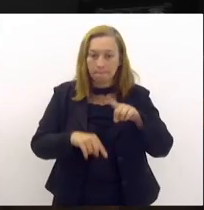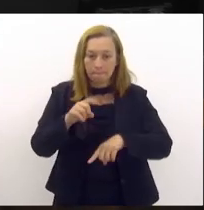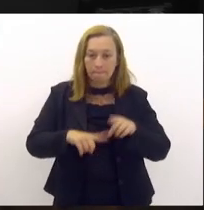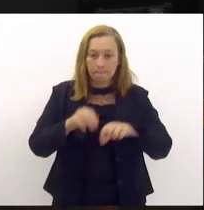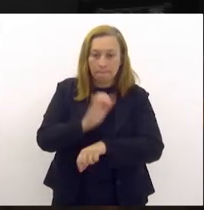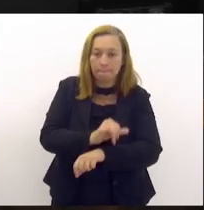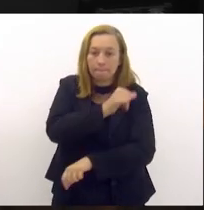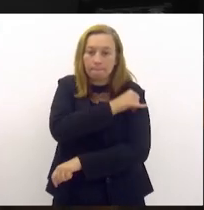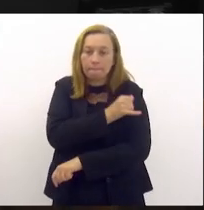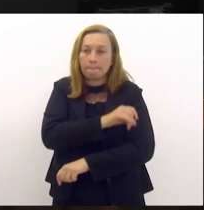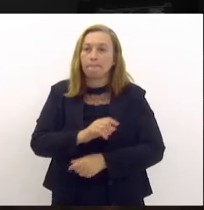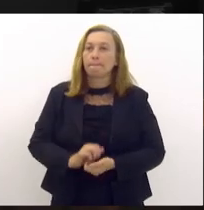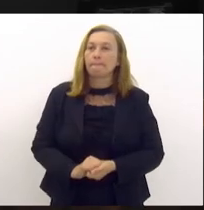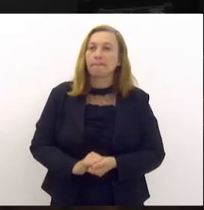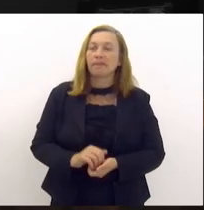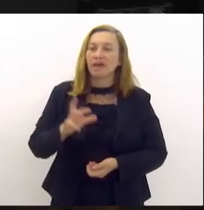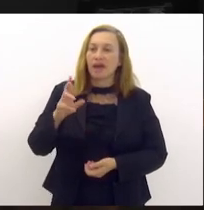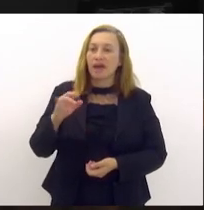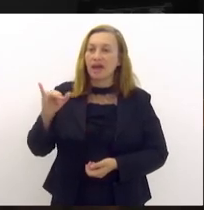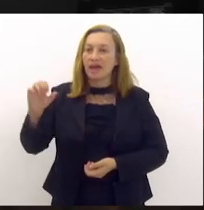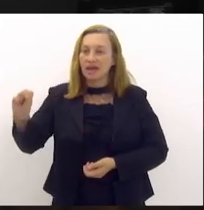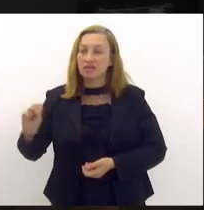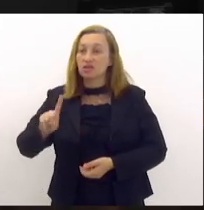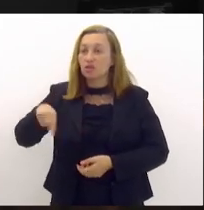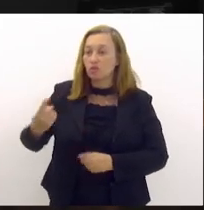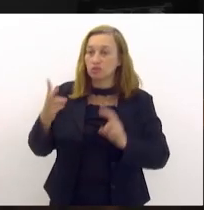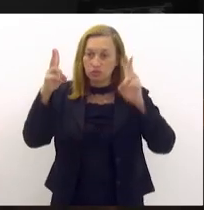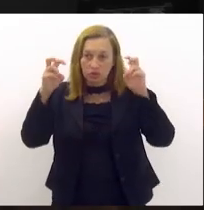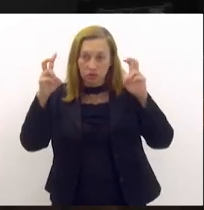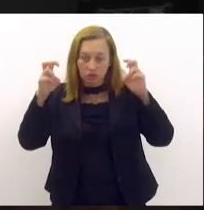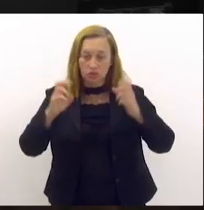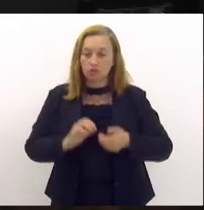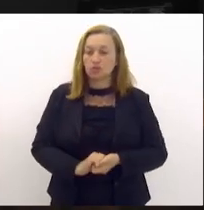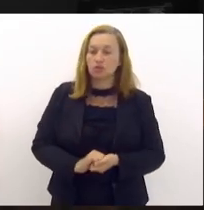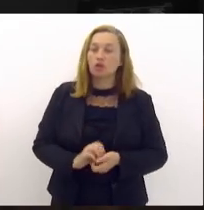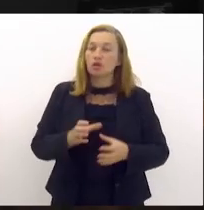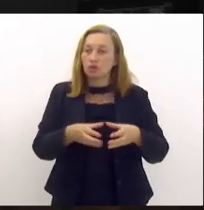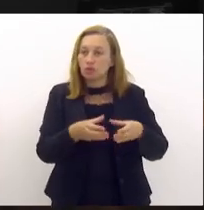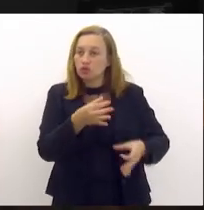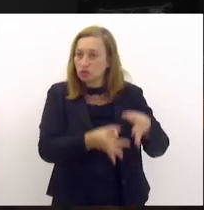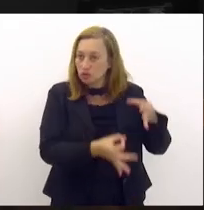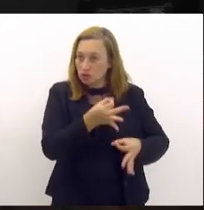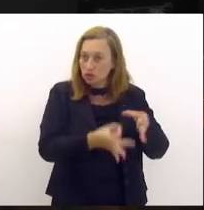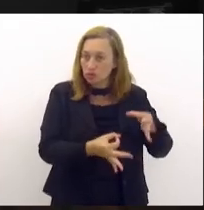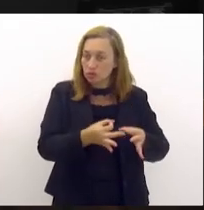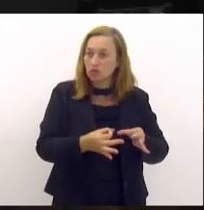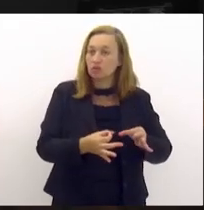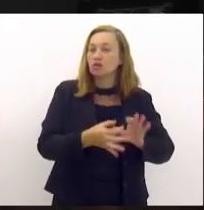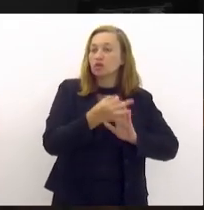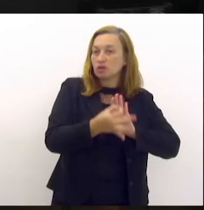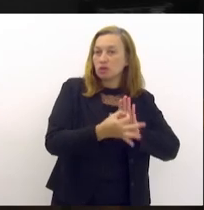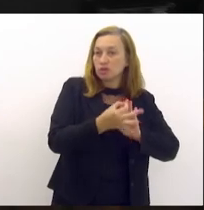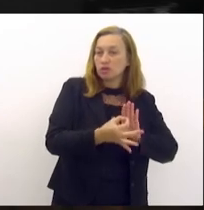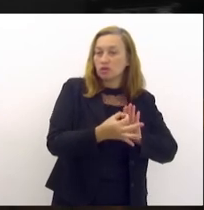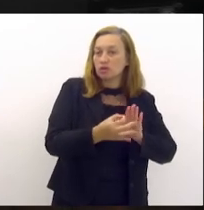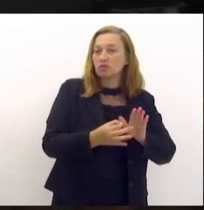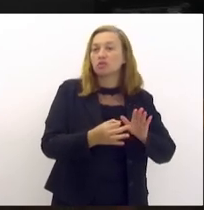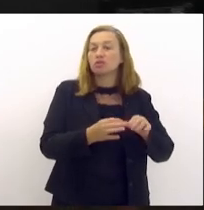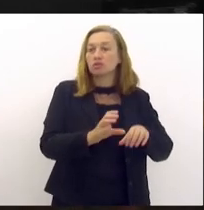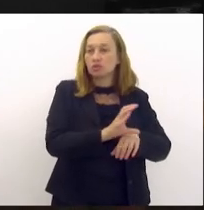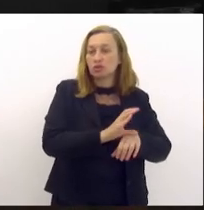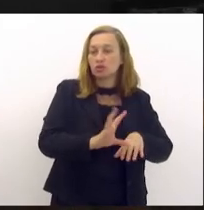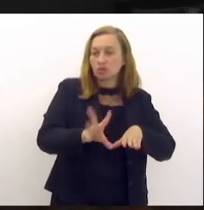Rio de Janeiro, os arraiais e dá outras providências. Pareceres das comissões de Constituição e Justiça pela constitucionalidade,